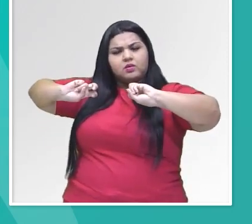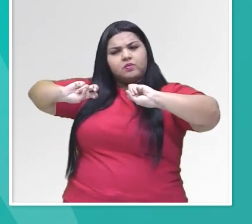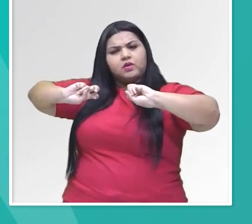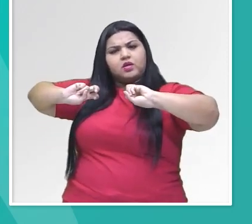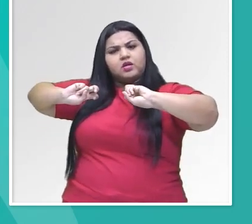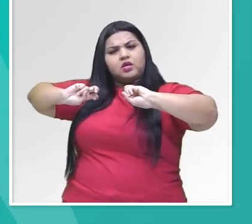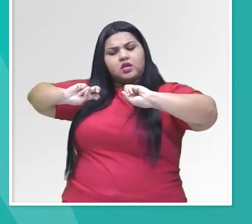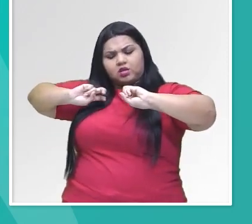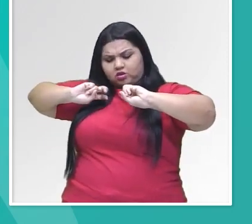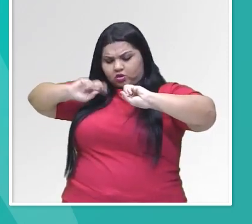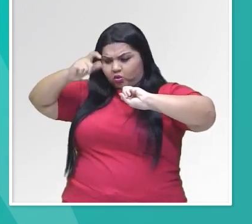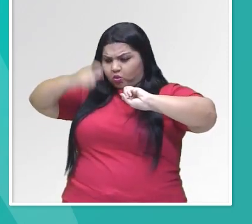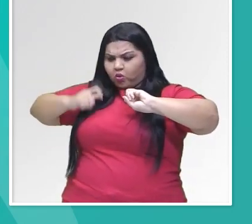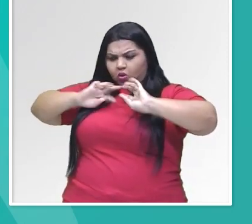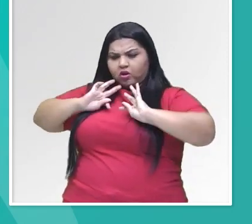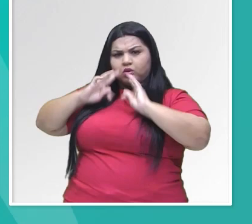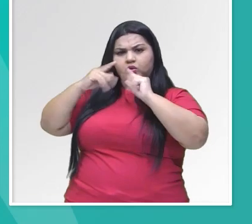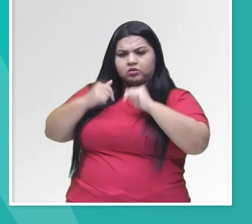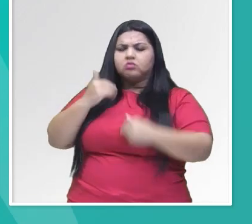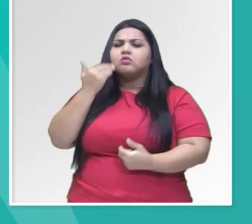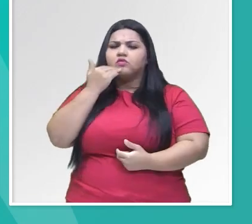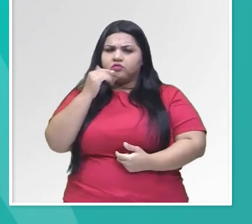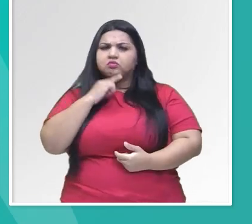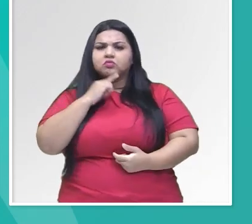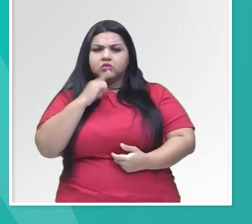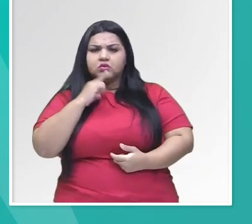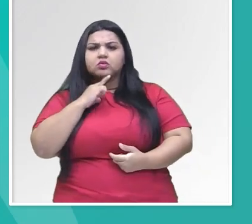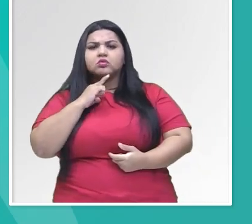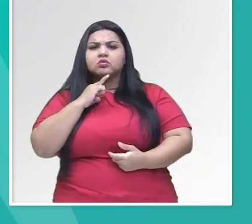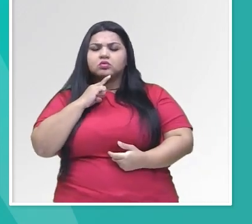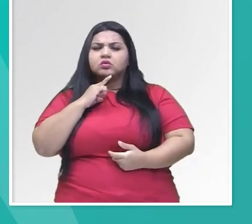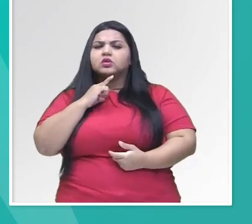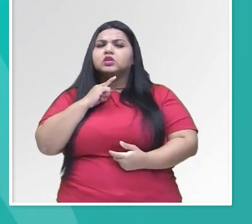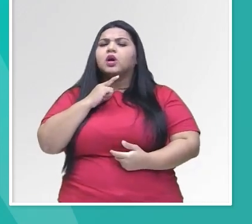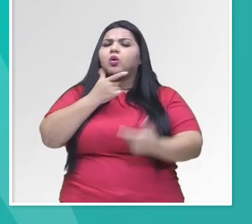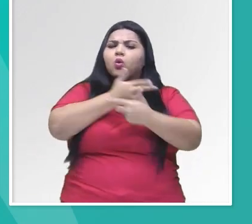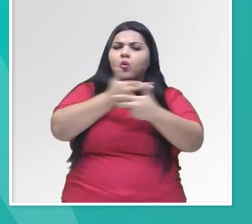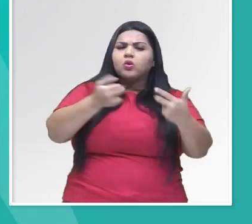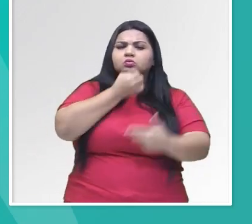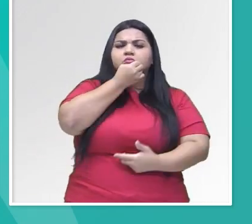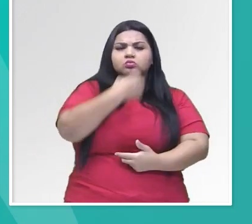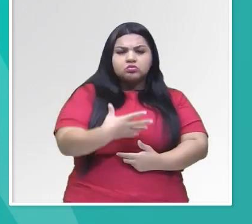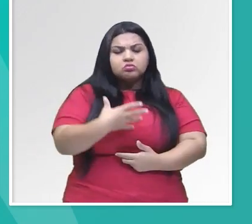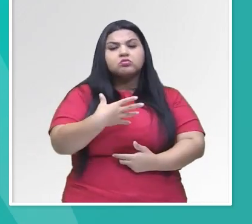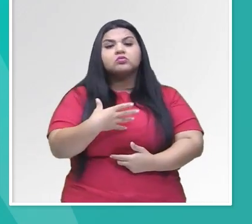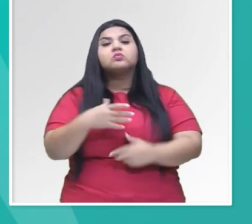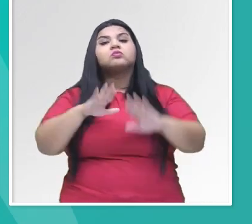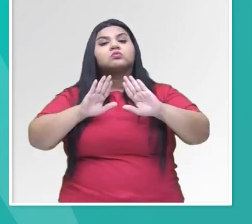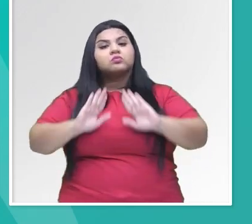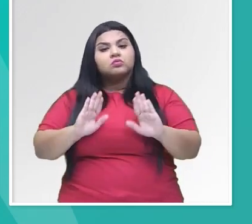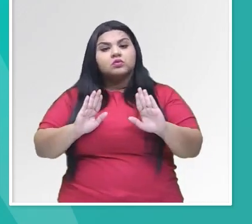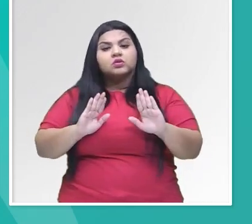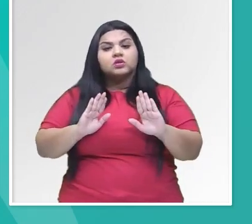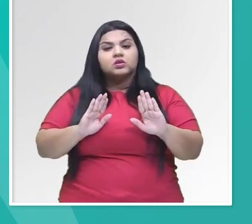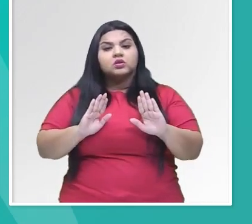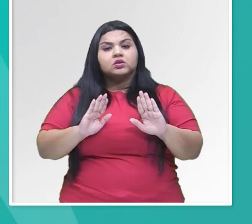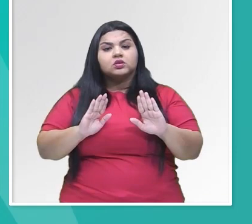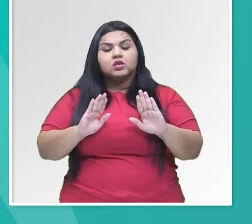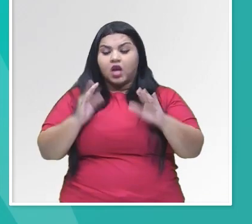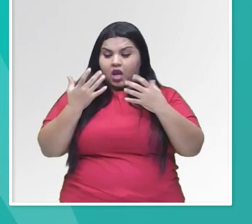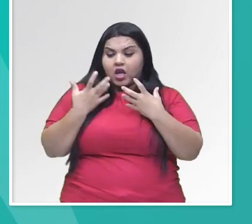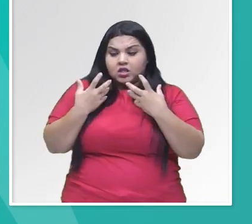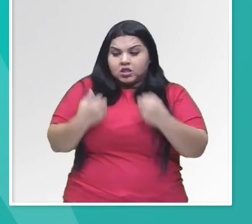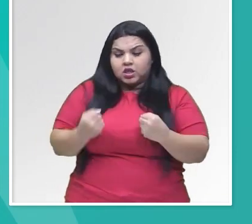numa totalidade, com defeitos e atributos positivos. Quando aceito a